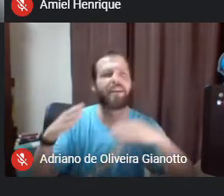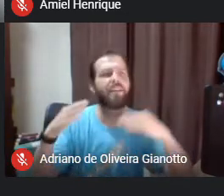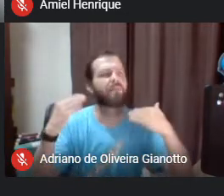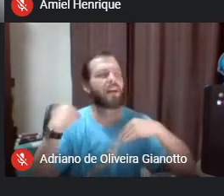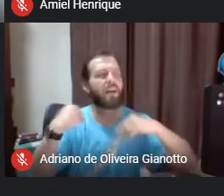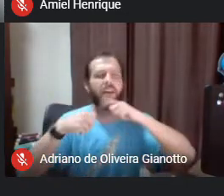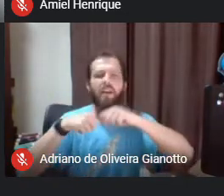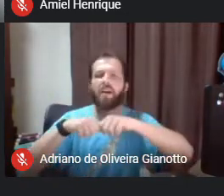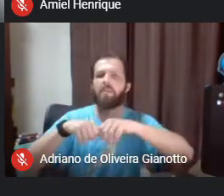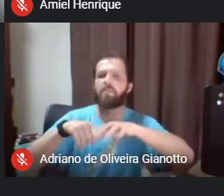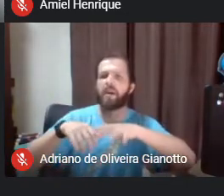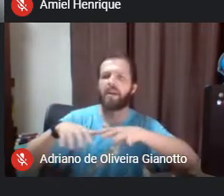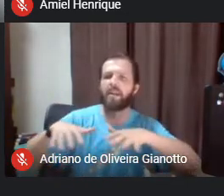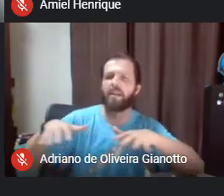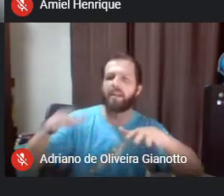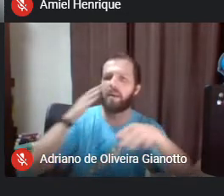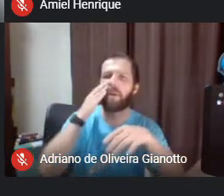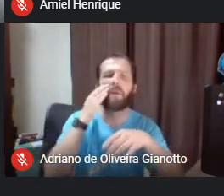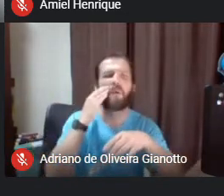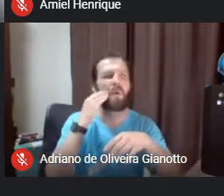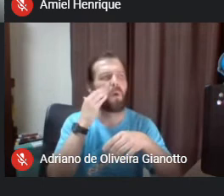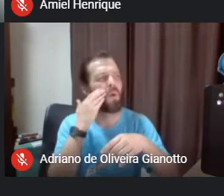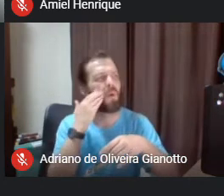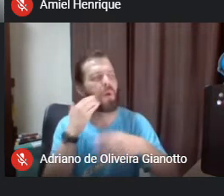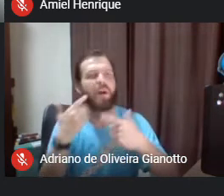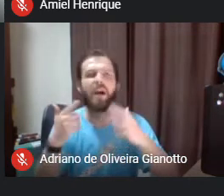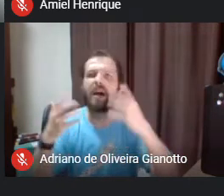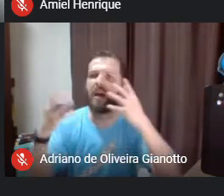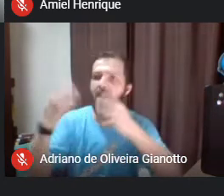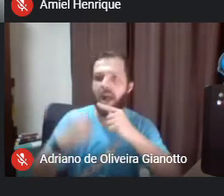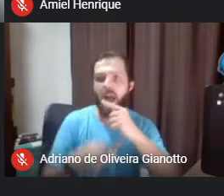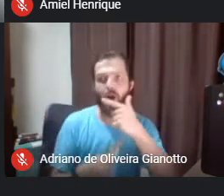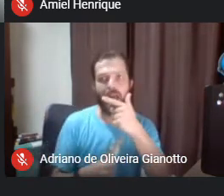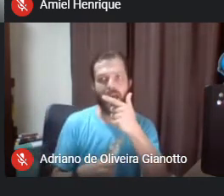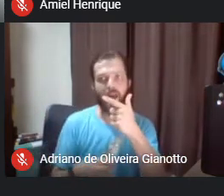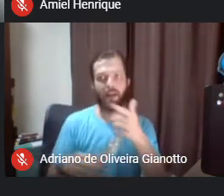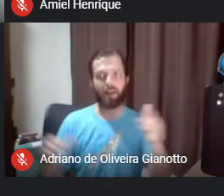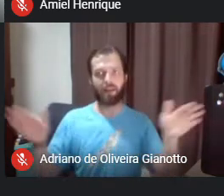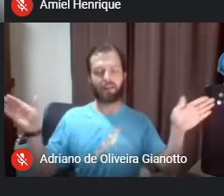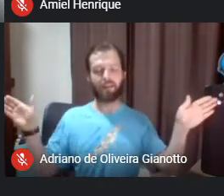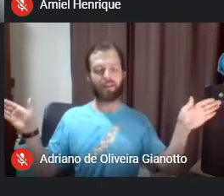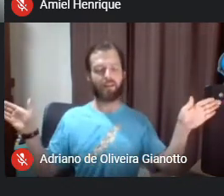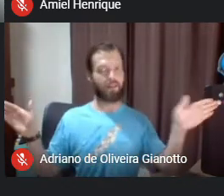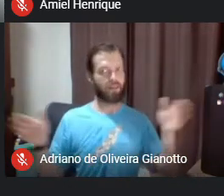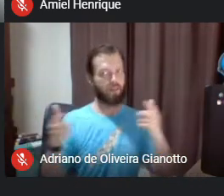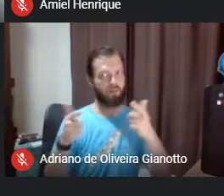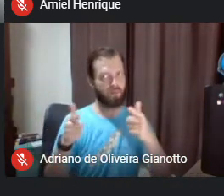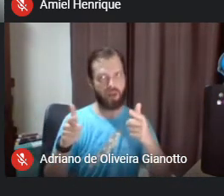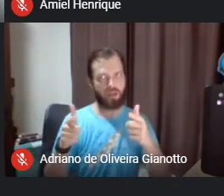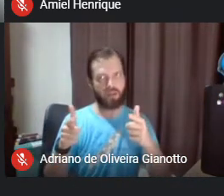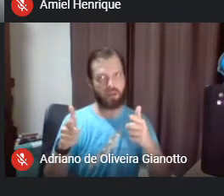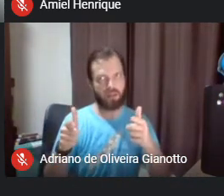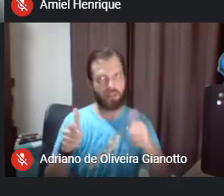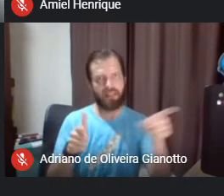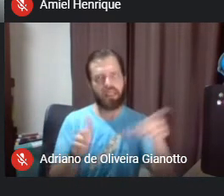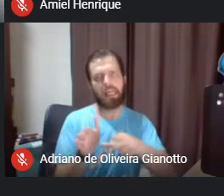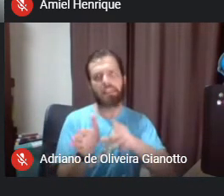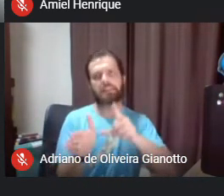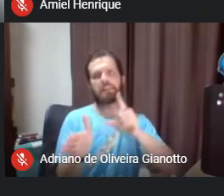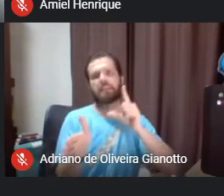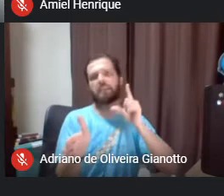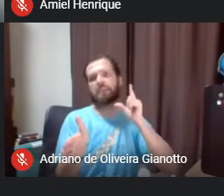né? Olharam aquele lugar lindo, com o mar, aquela paisagem muito bonita. Na época não tinha o